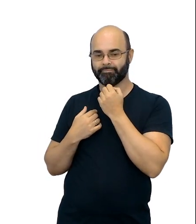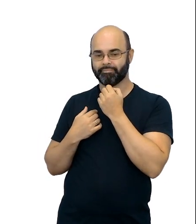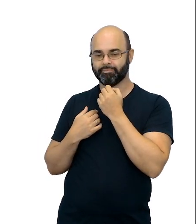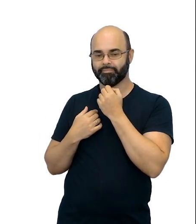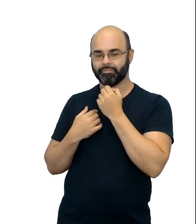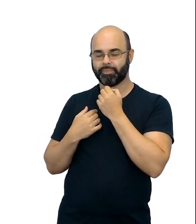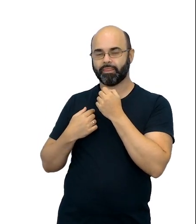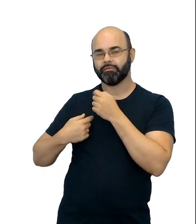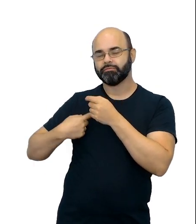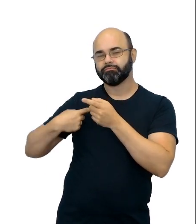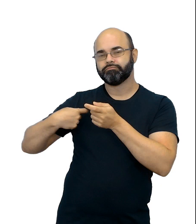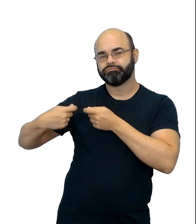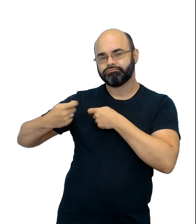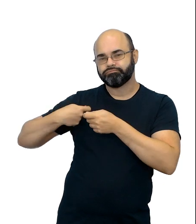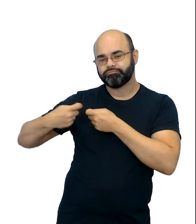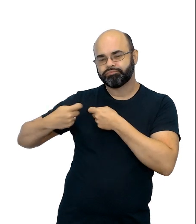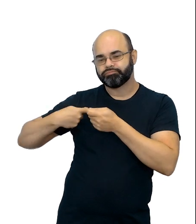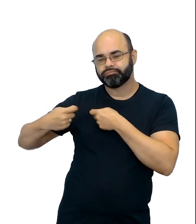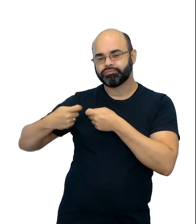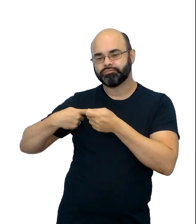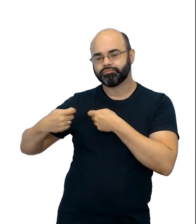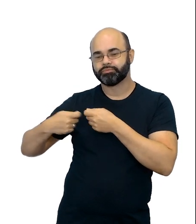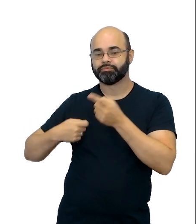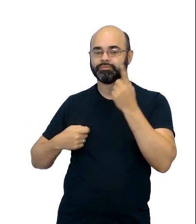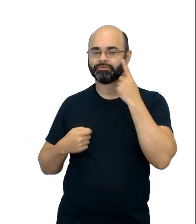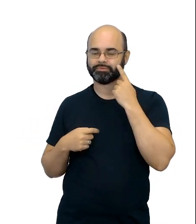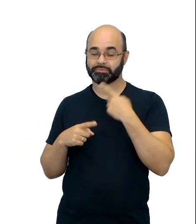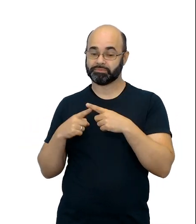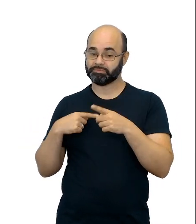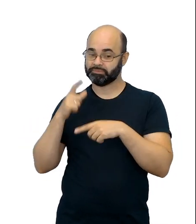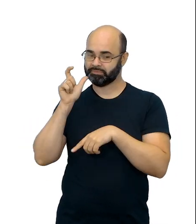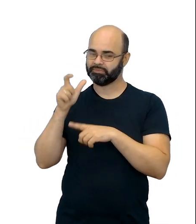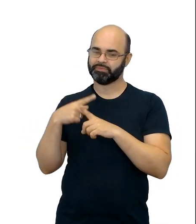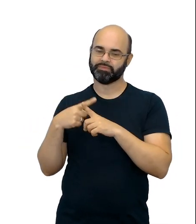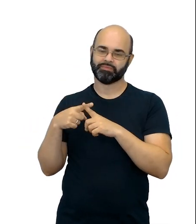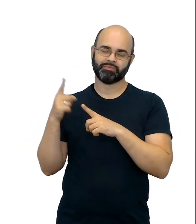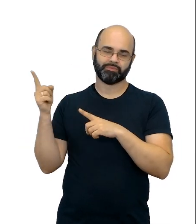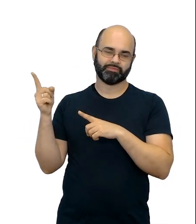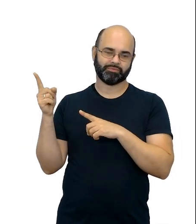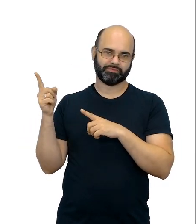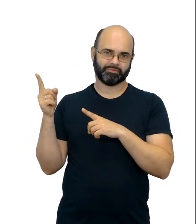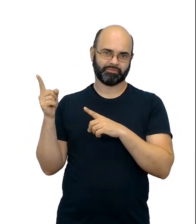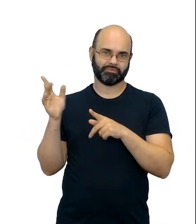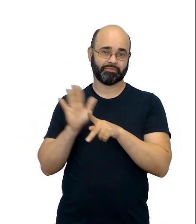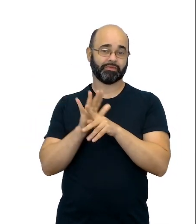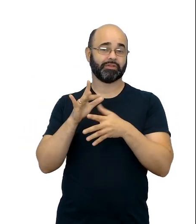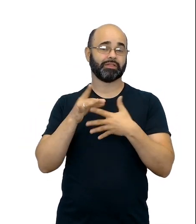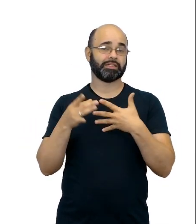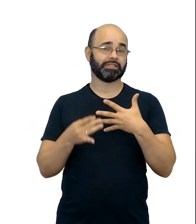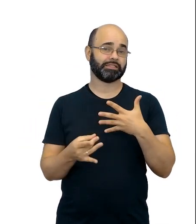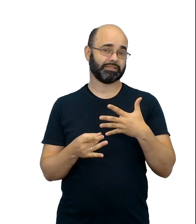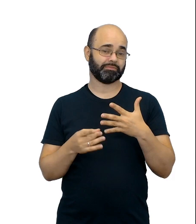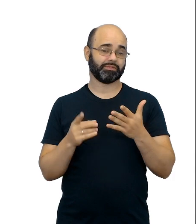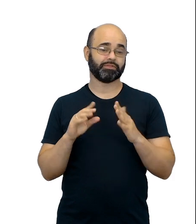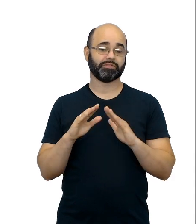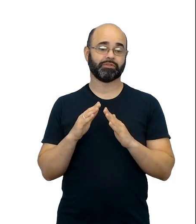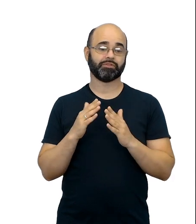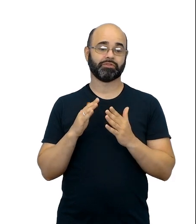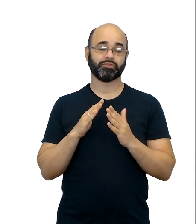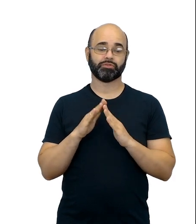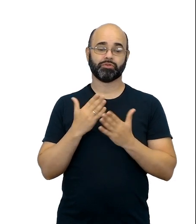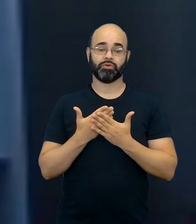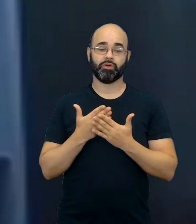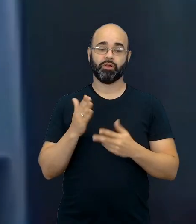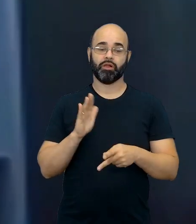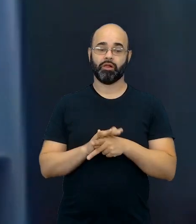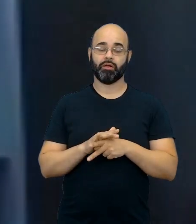até interessante porque ele me chamou a atenção, porque é indisciplina escolar, desafios e soluções. Aqui eu